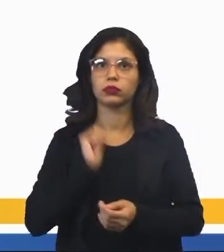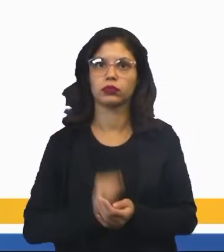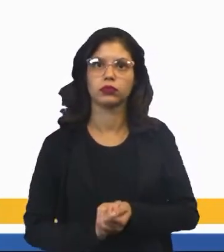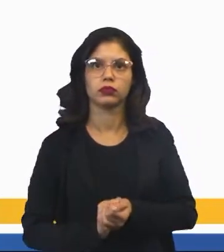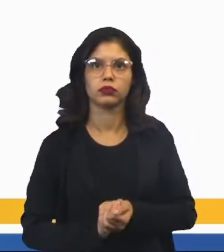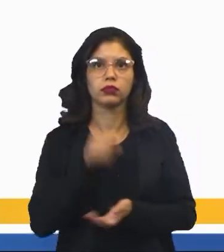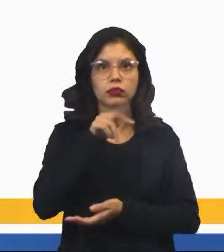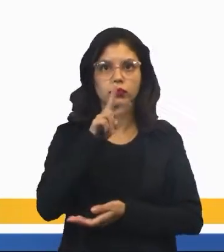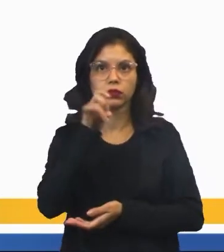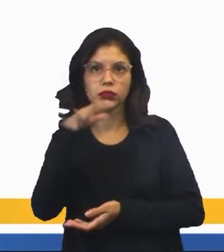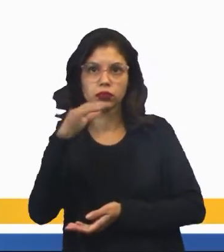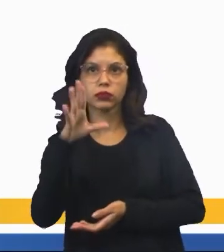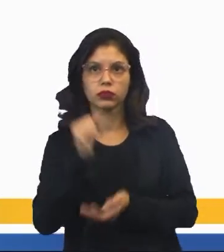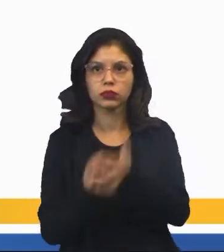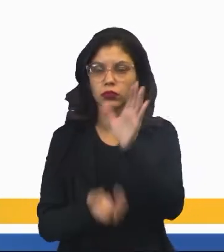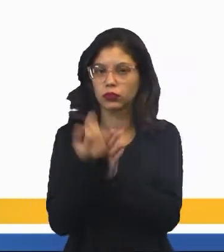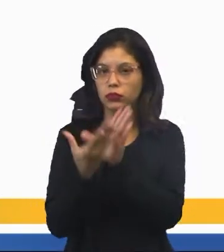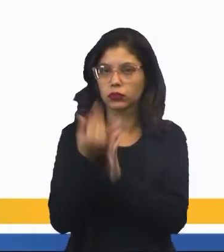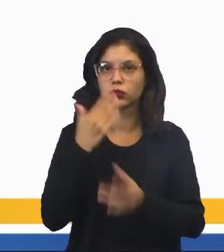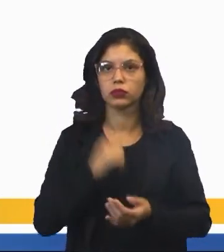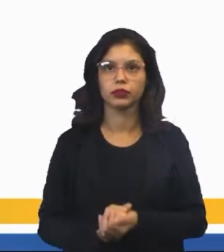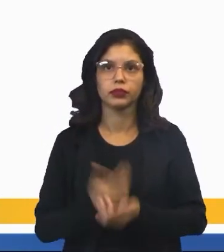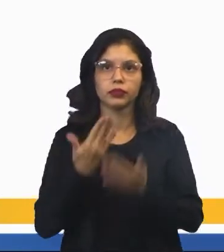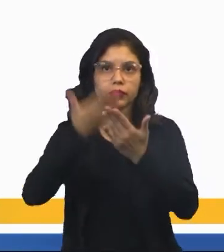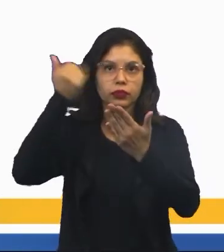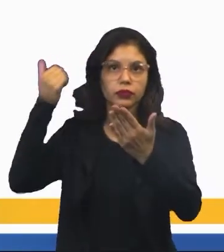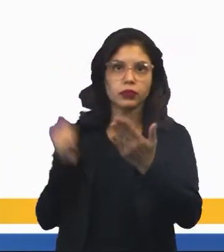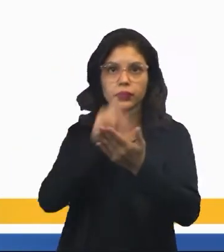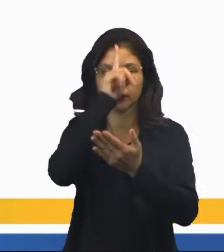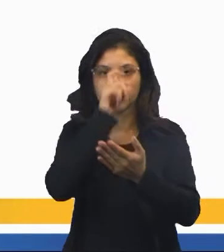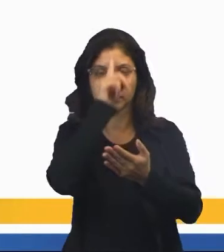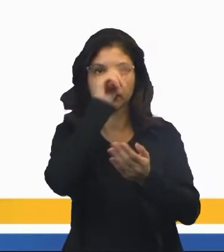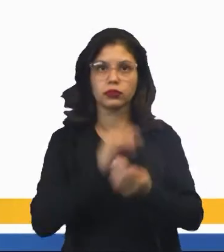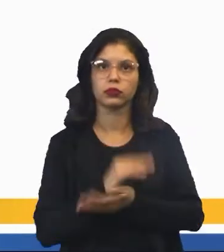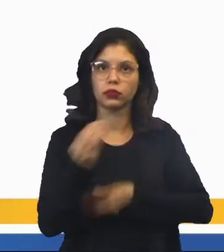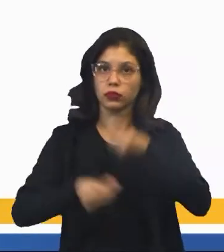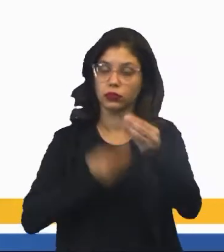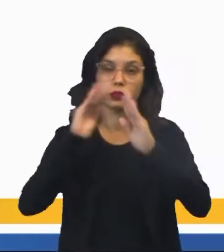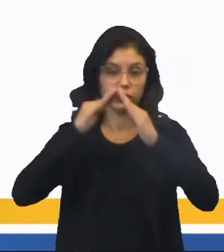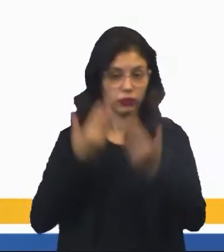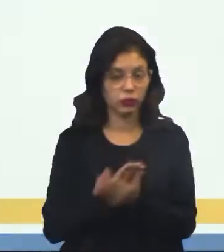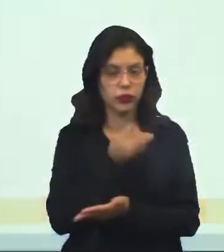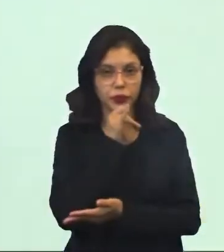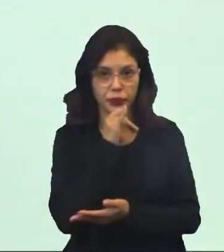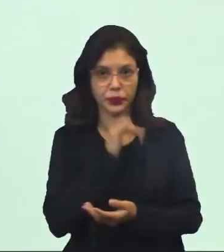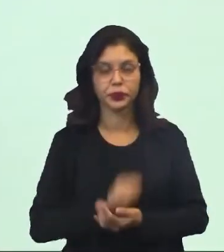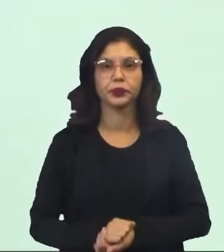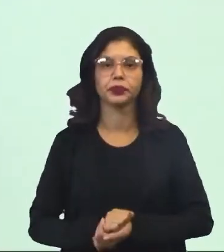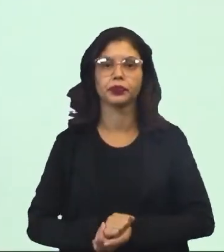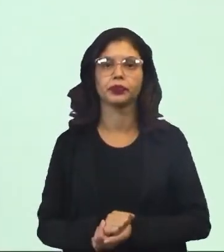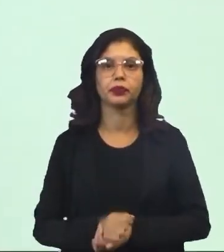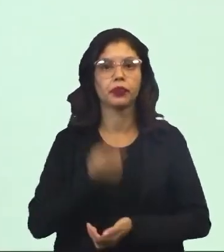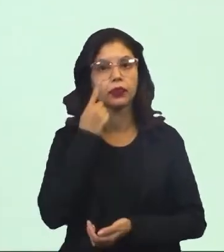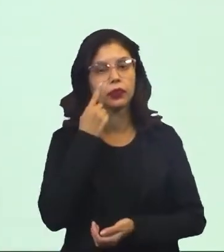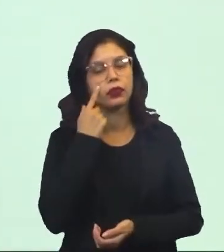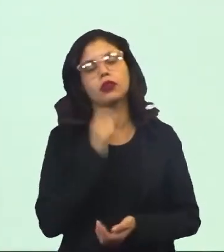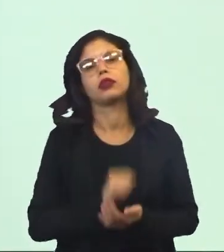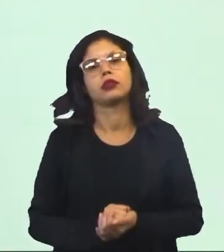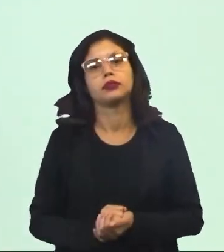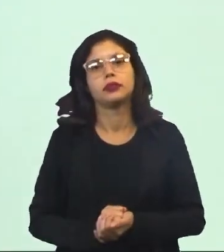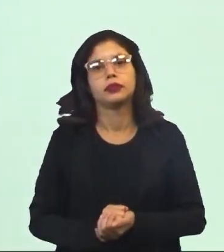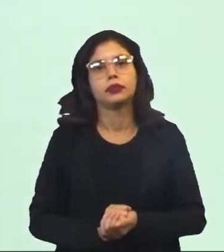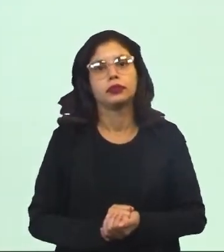materiais, serviços e produtos, desde a hospitais como a escola, por exemplo. Olha só, turminha,